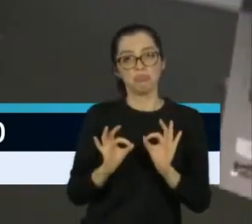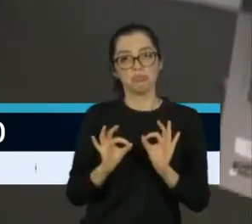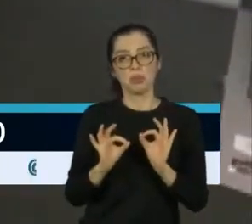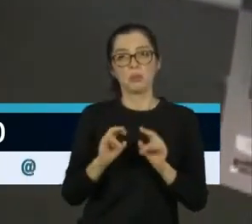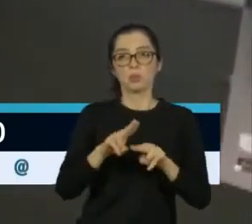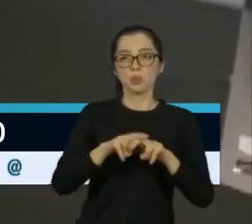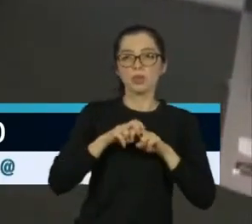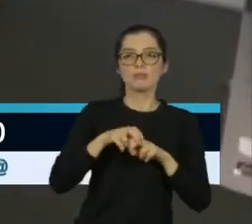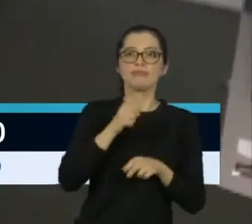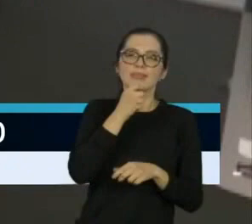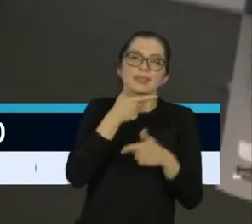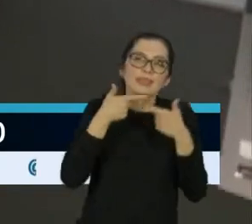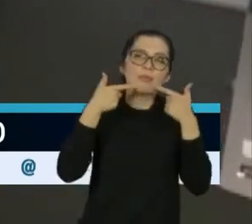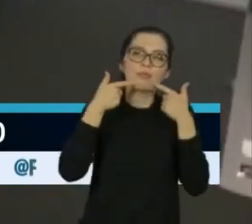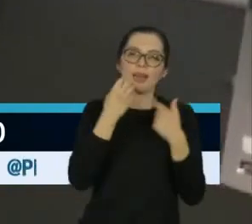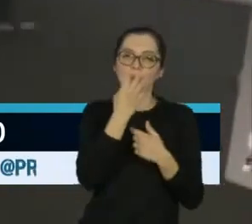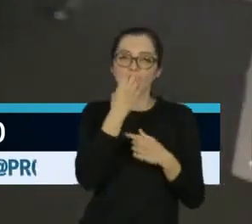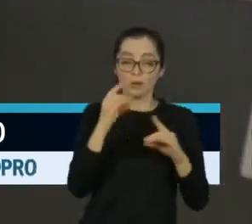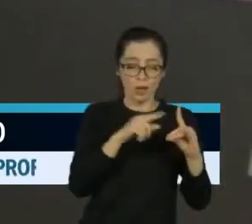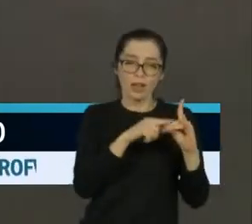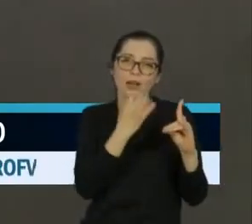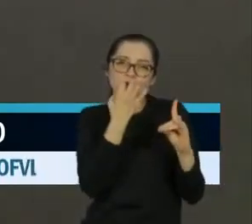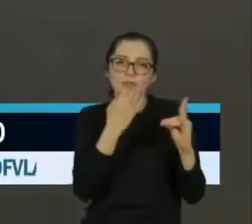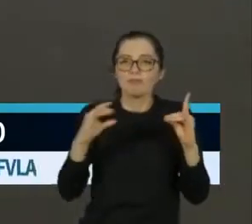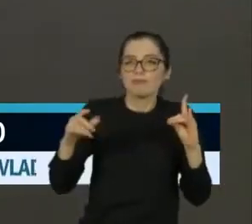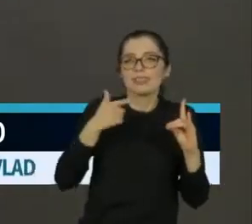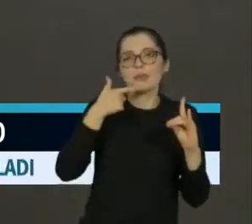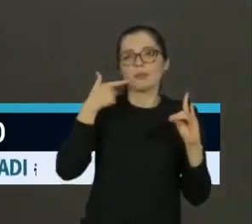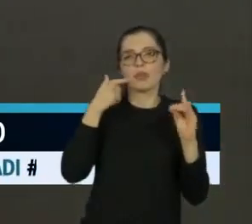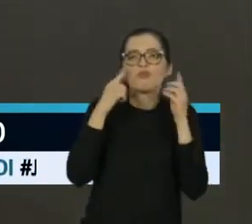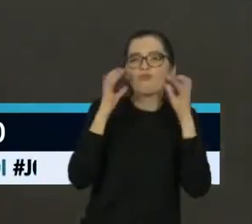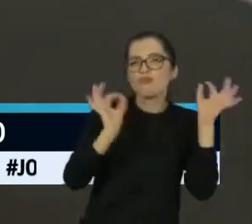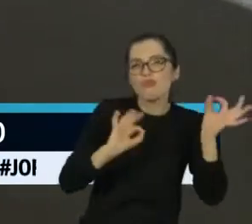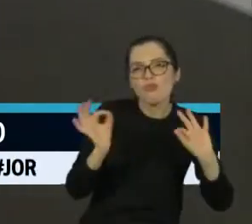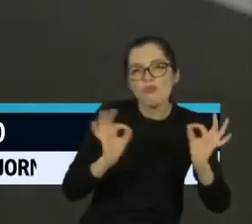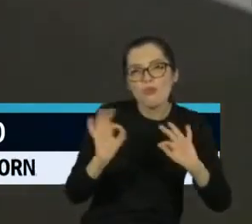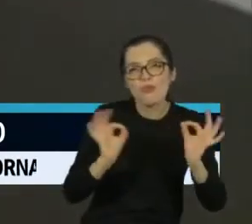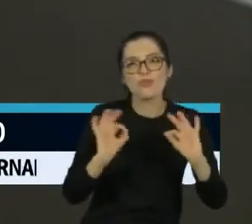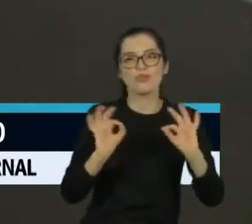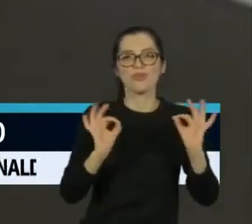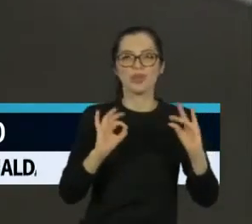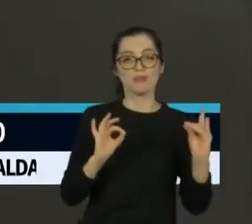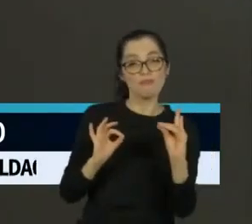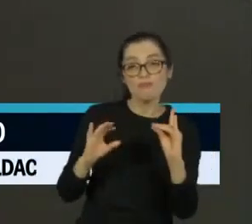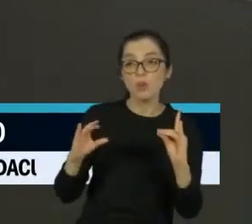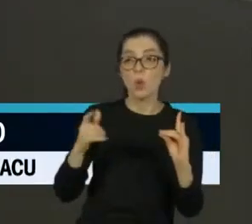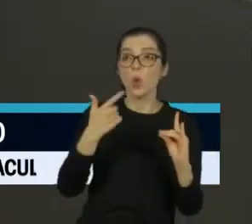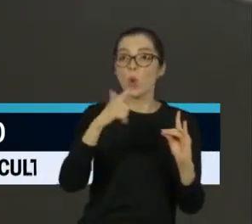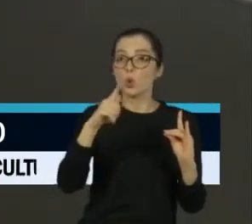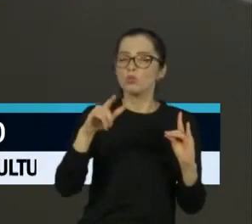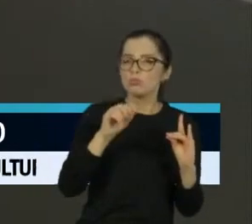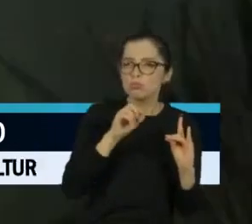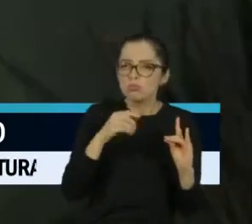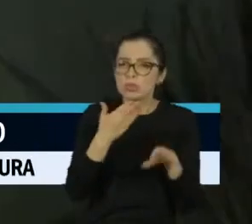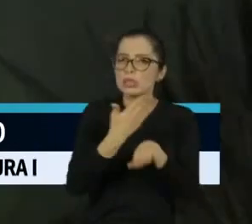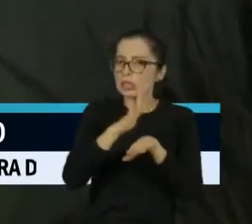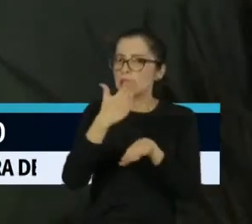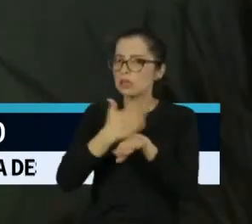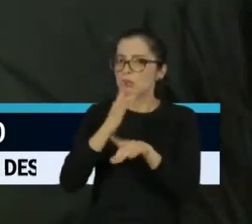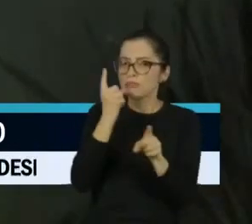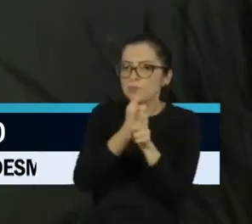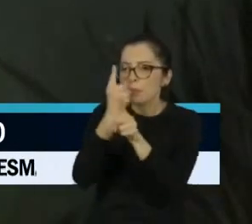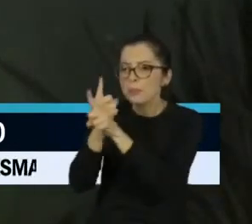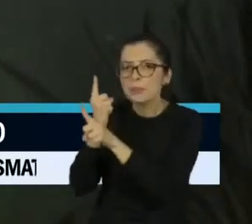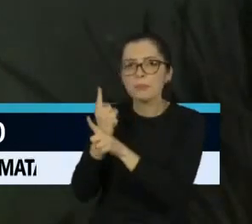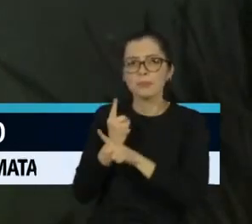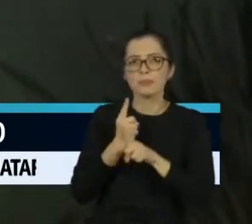simpático vira-latas que aparece nestas imagens, e um outro cão, que também está sendo treinado, não erram. A próxima